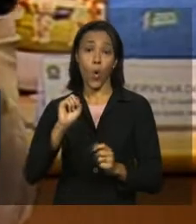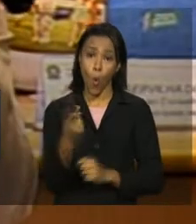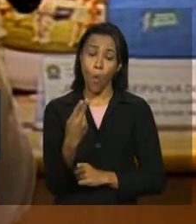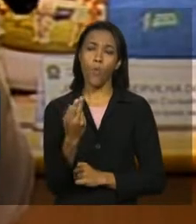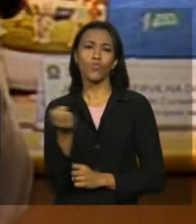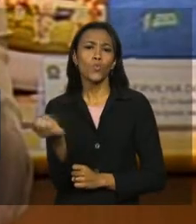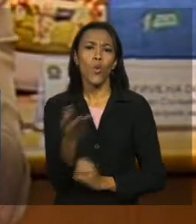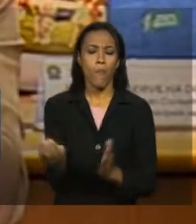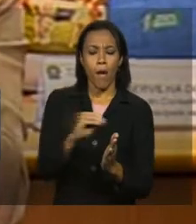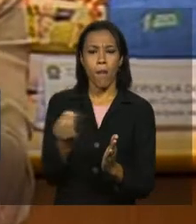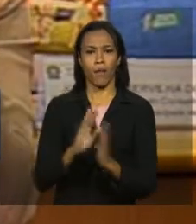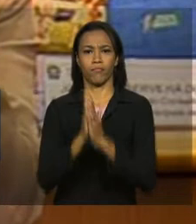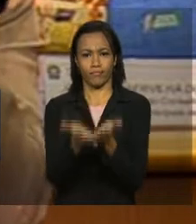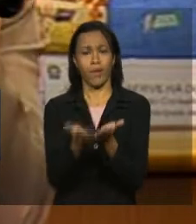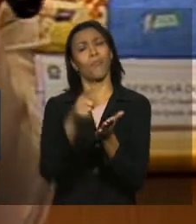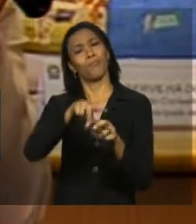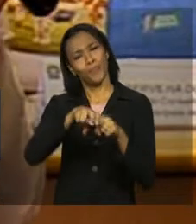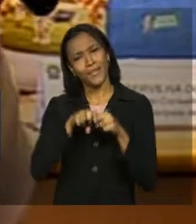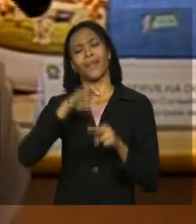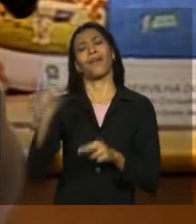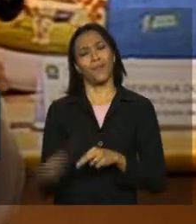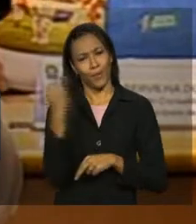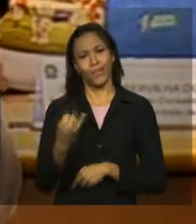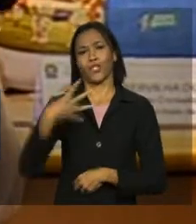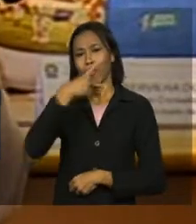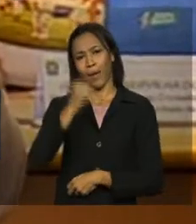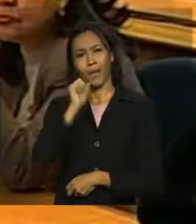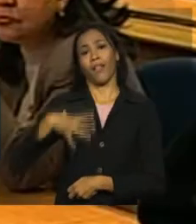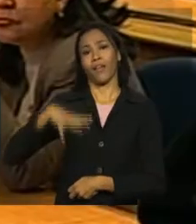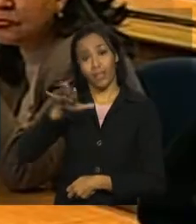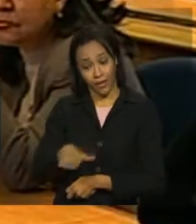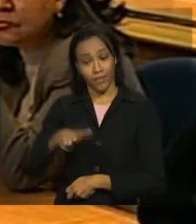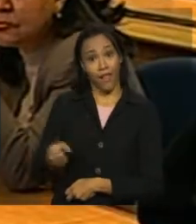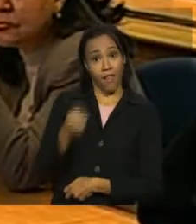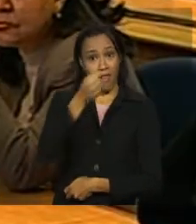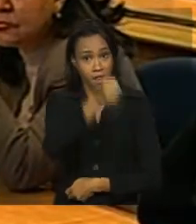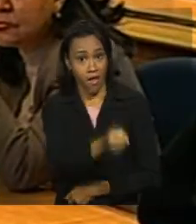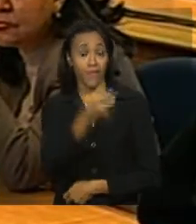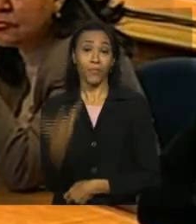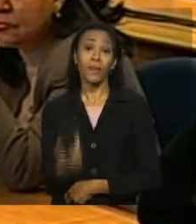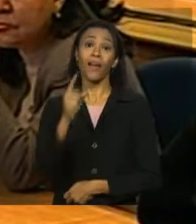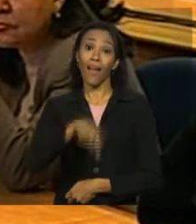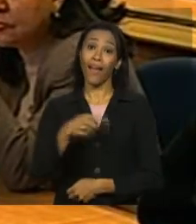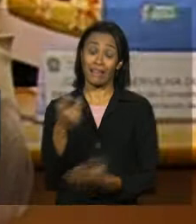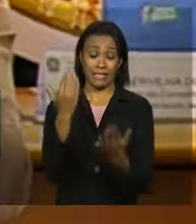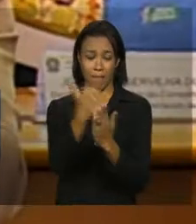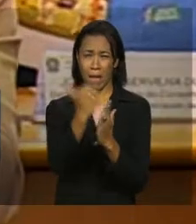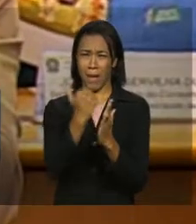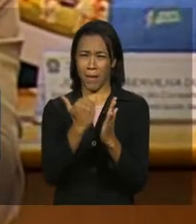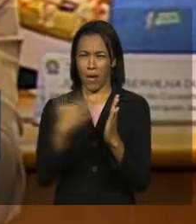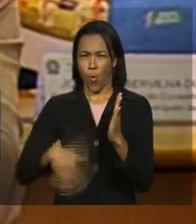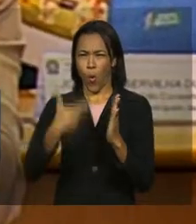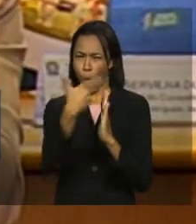ou completado novo esquema por isso que é importante que o pai leve a sua criança porque devido a essa complexidade desse esquema vacinal né